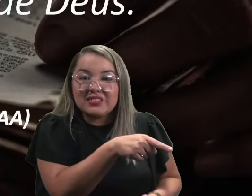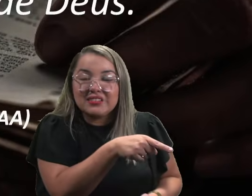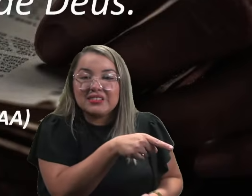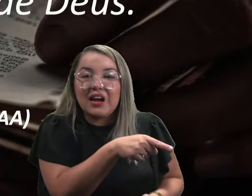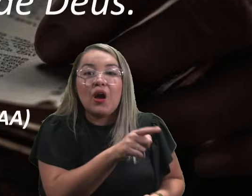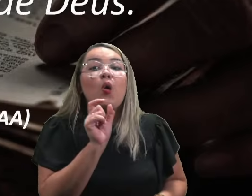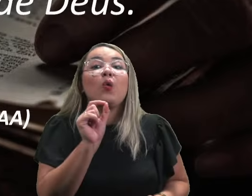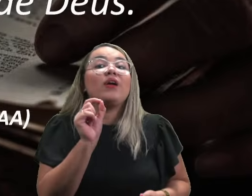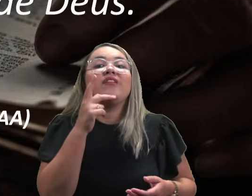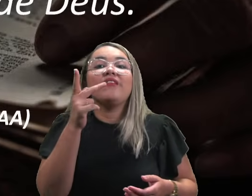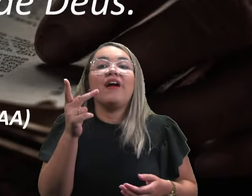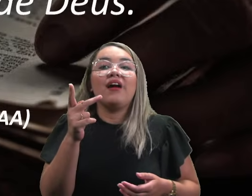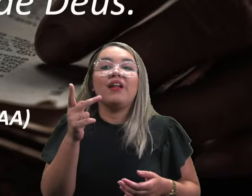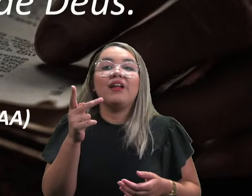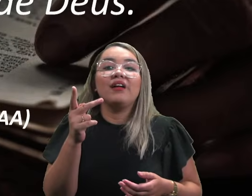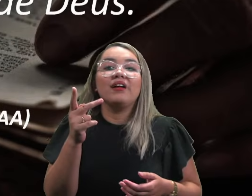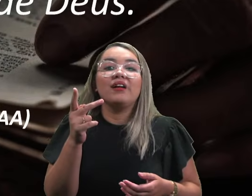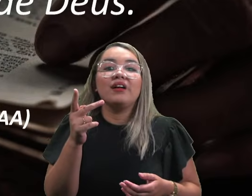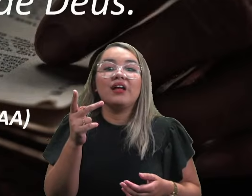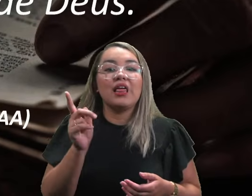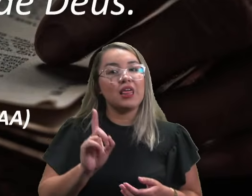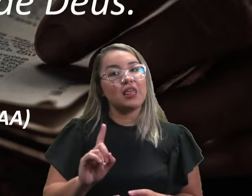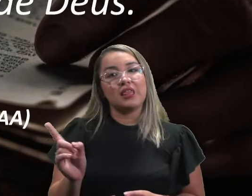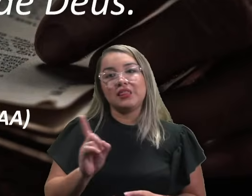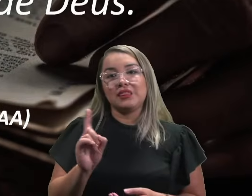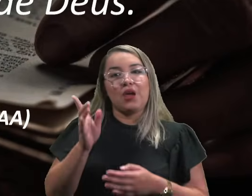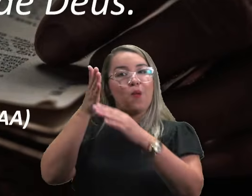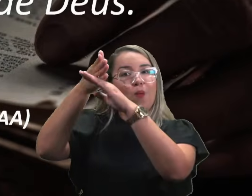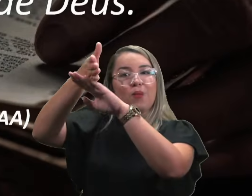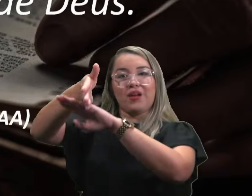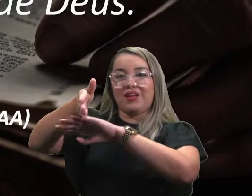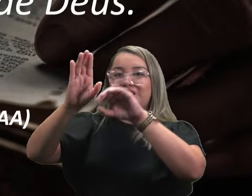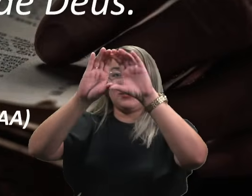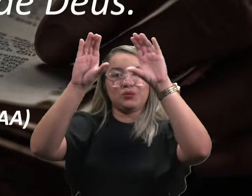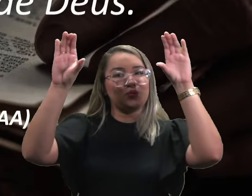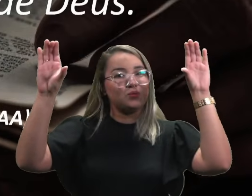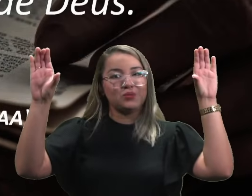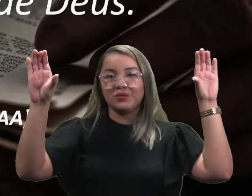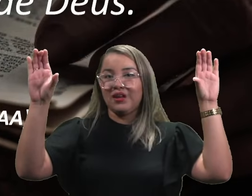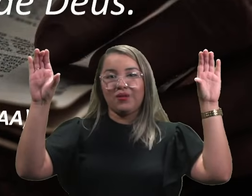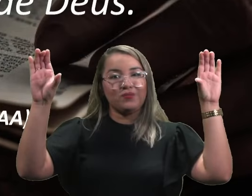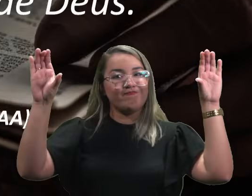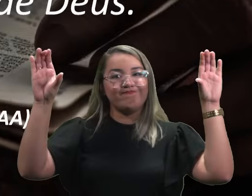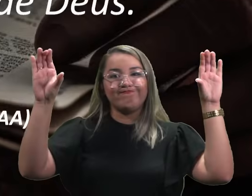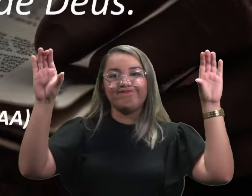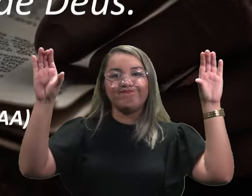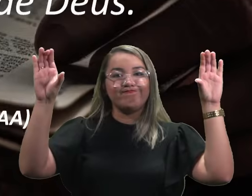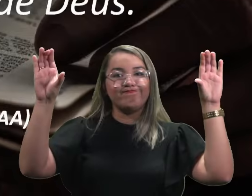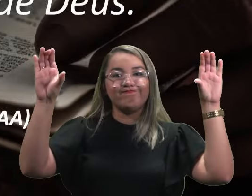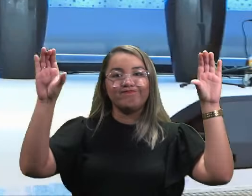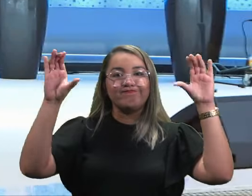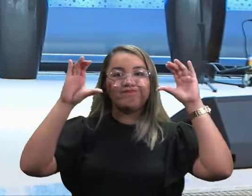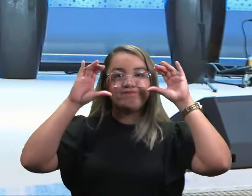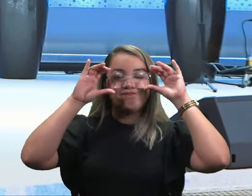a igreja, não herdarão o reino dos céus.